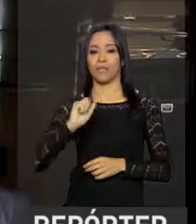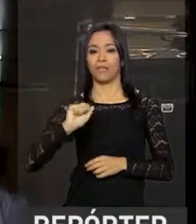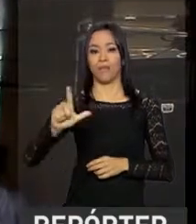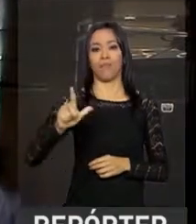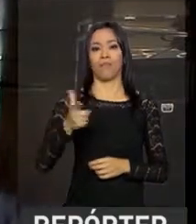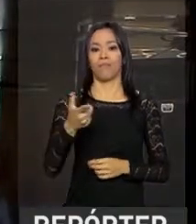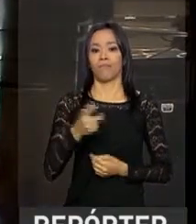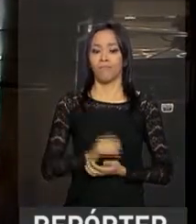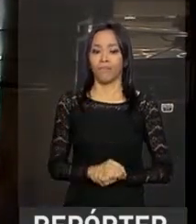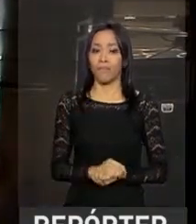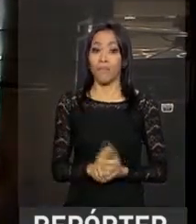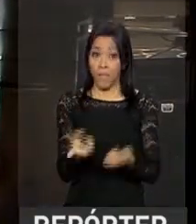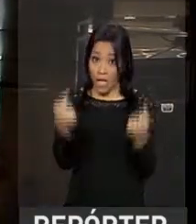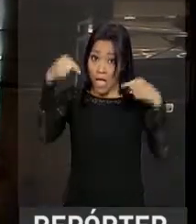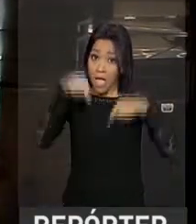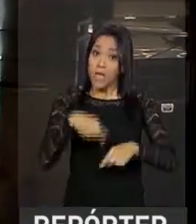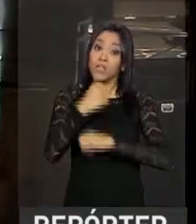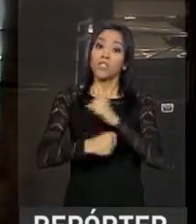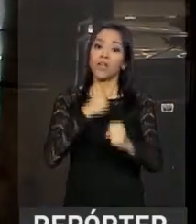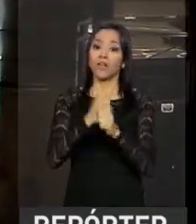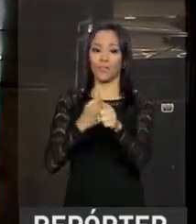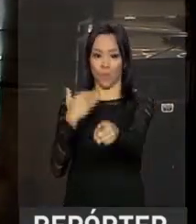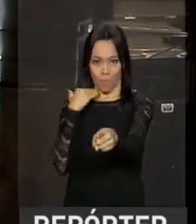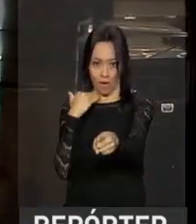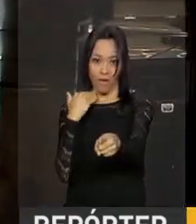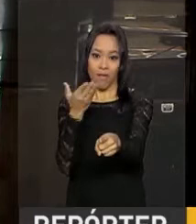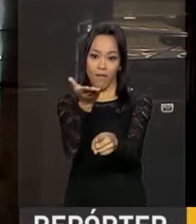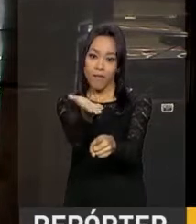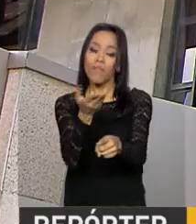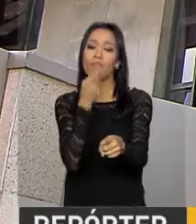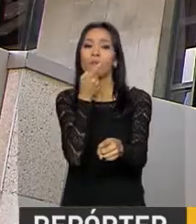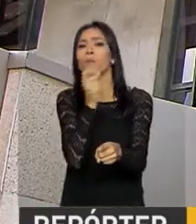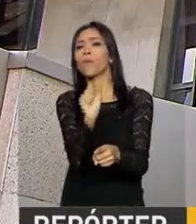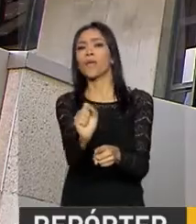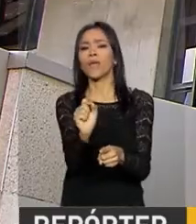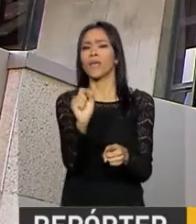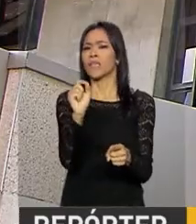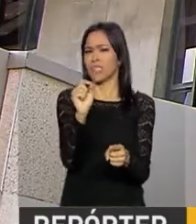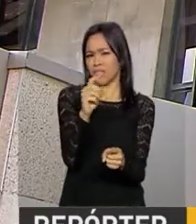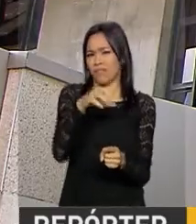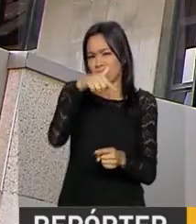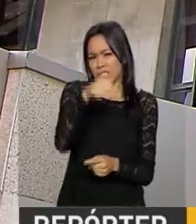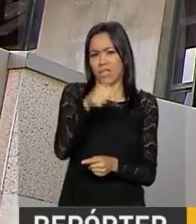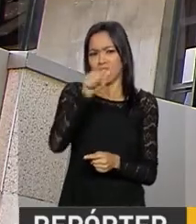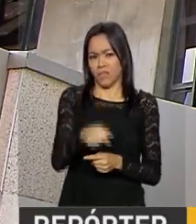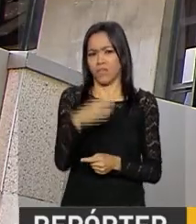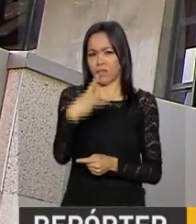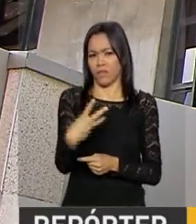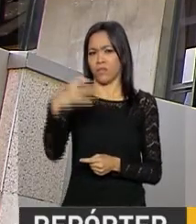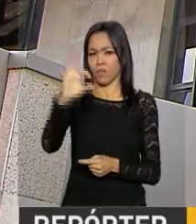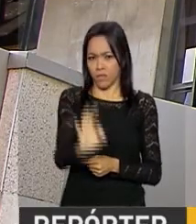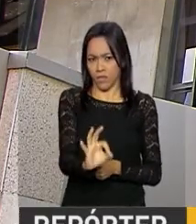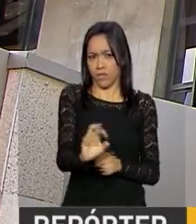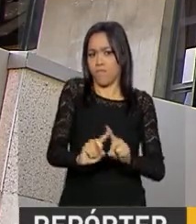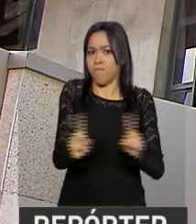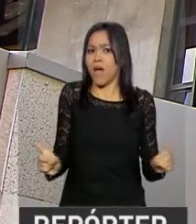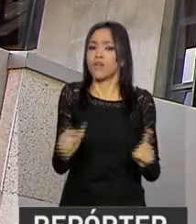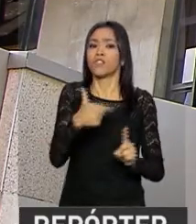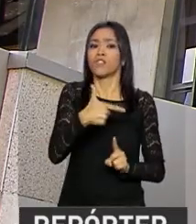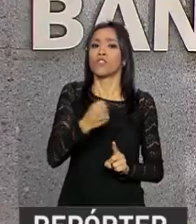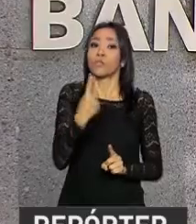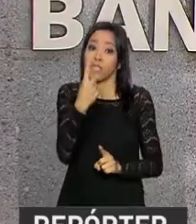para este ano o banco central prevê que a inflação oficial do país feche em 7,3 por cento mas para